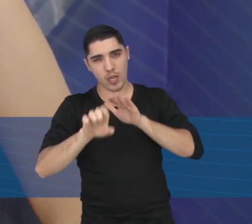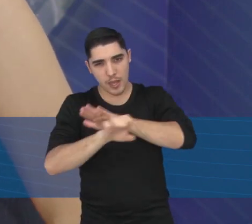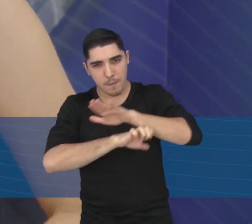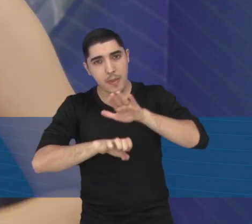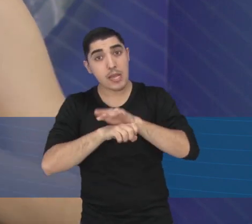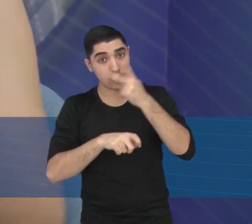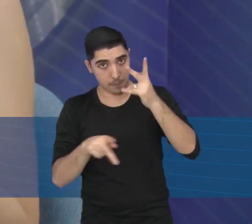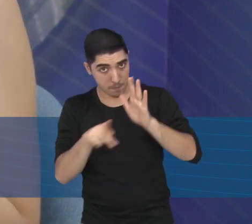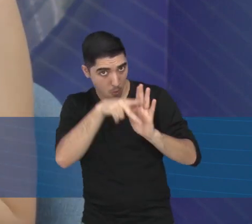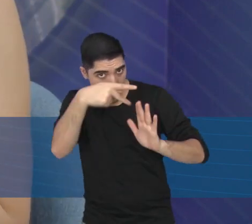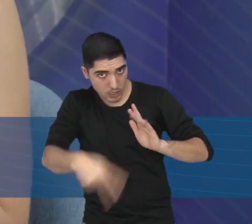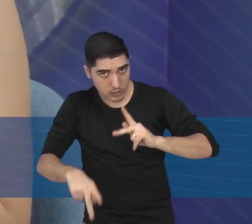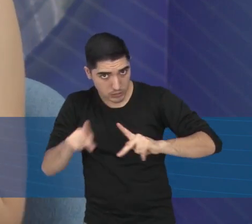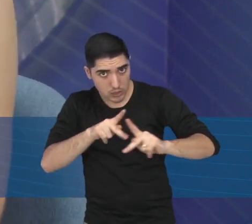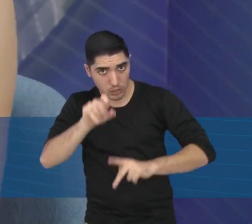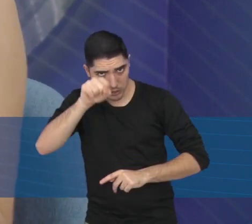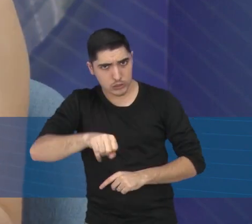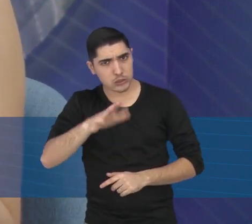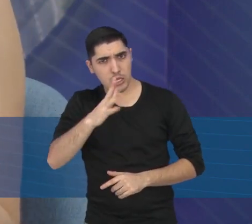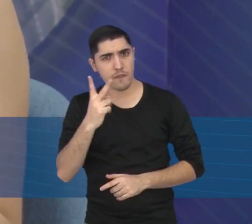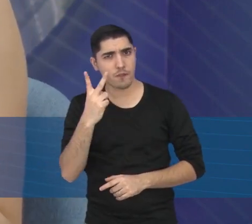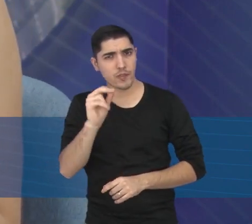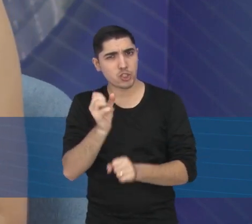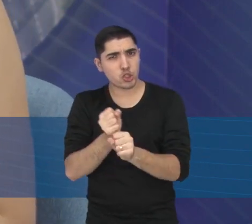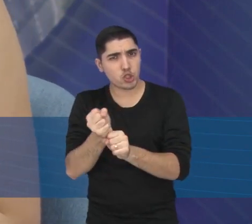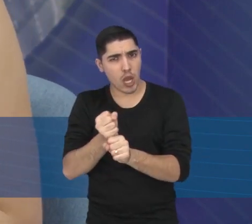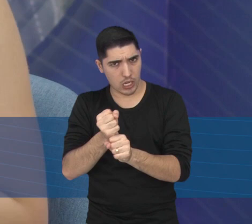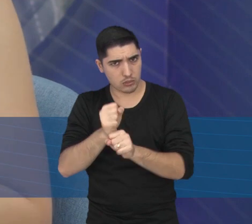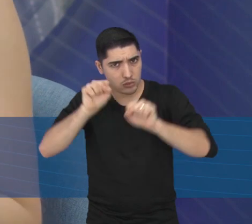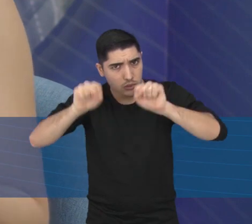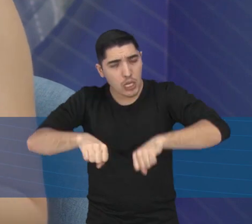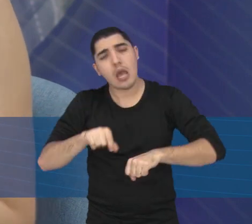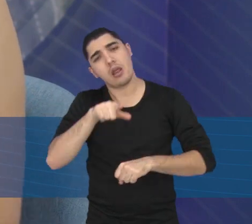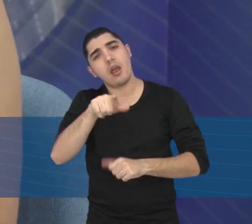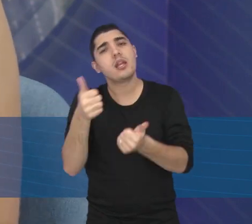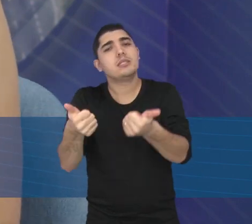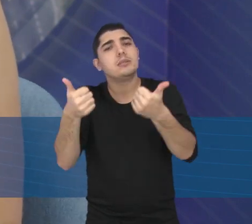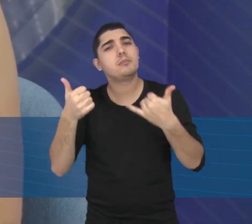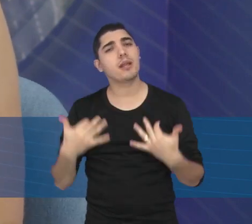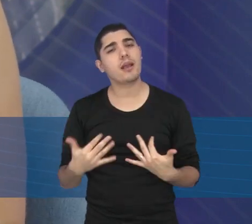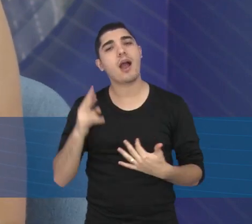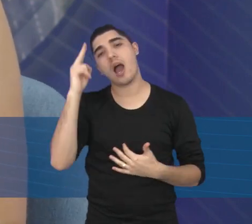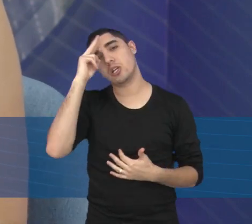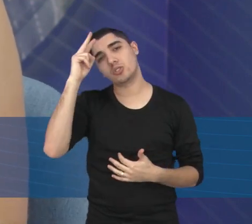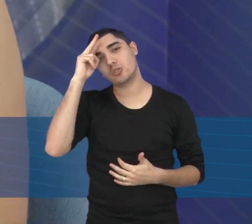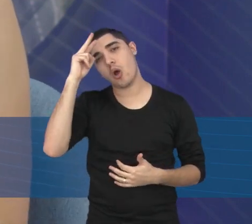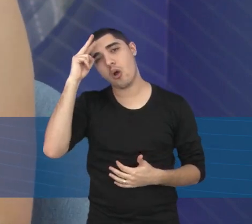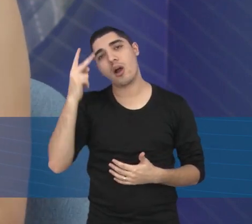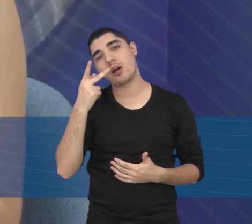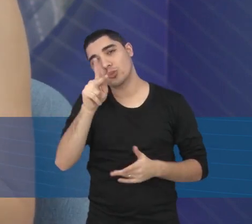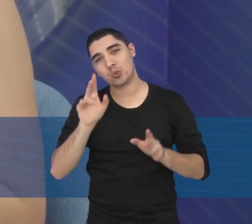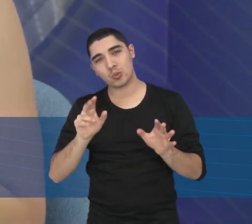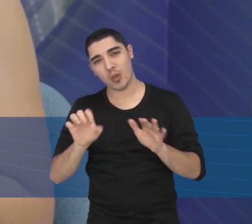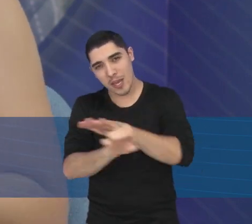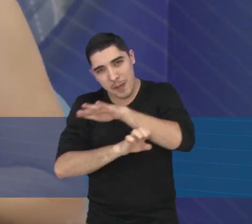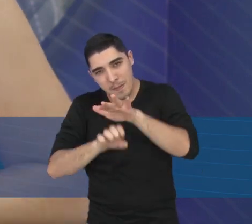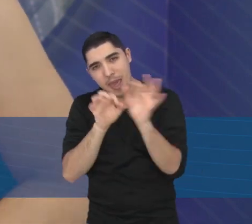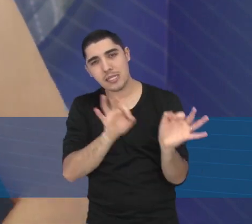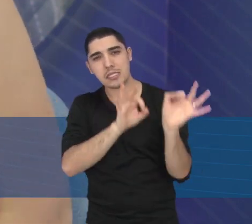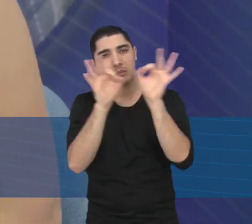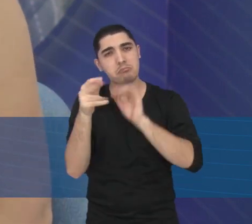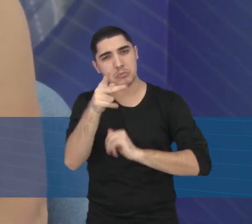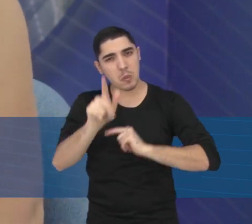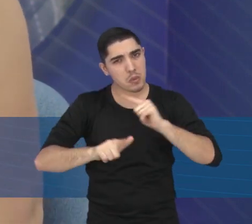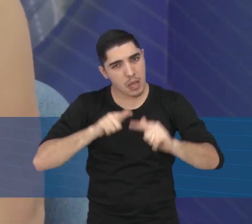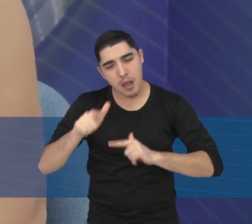gente destacar, ela é de São José dos Campos, está há mais de 2 décadas aqui. Conta um pouquinho dessa história aqui para a gente também do trabalho, além